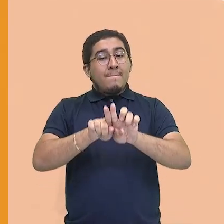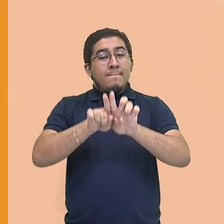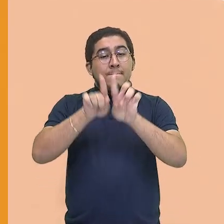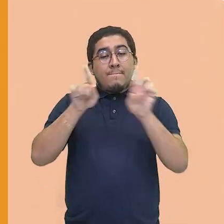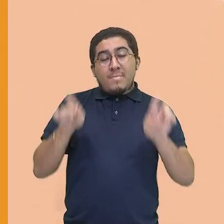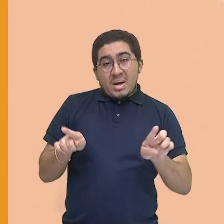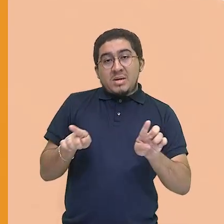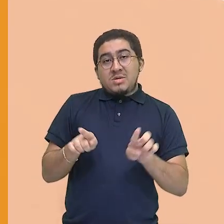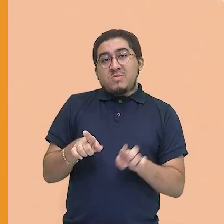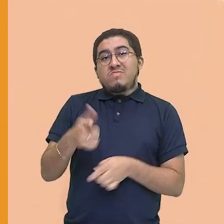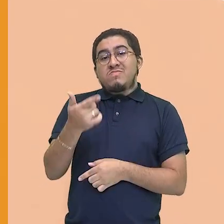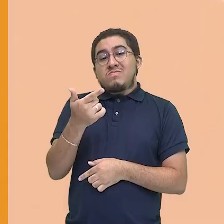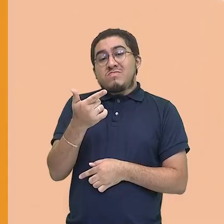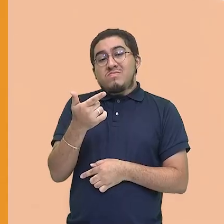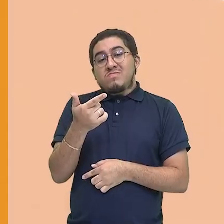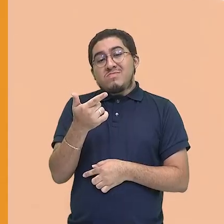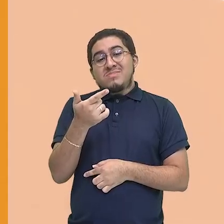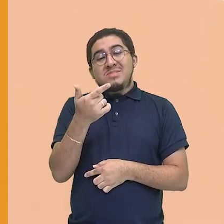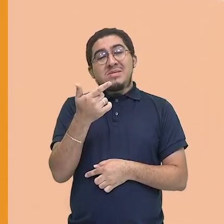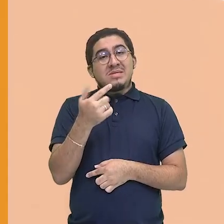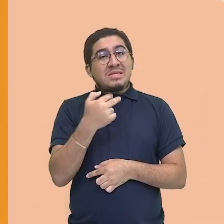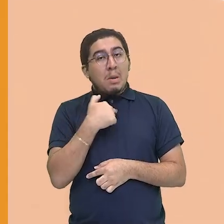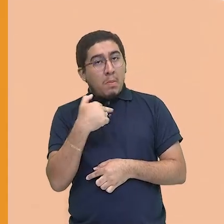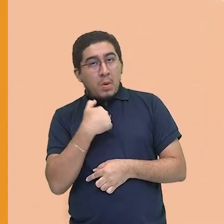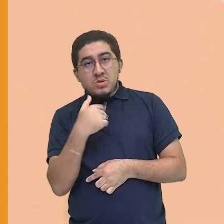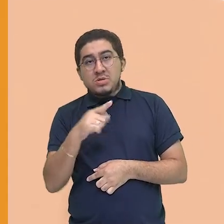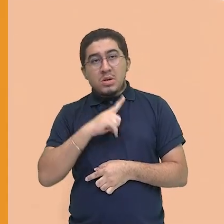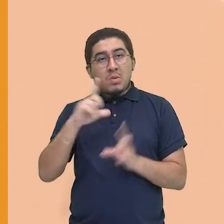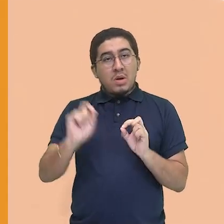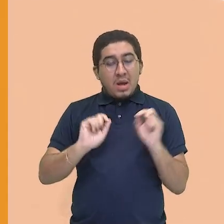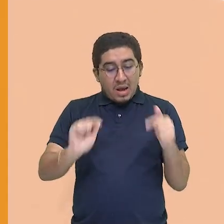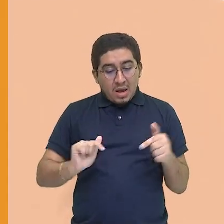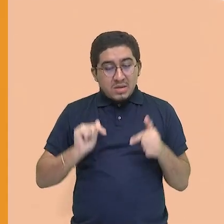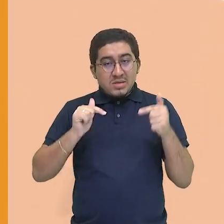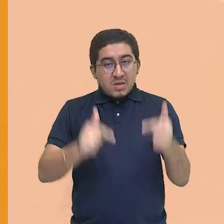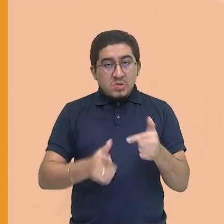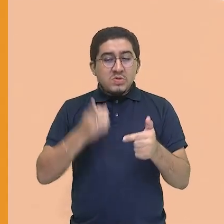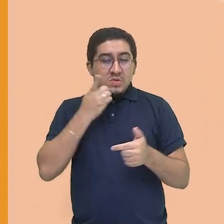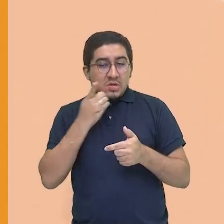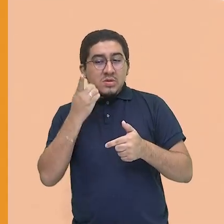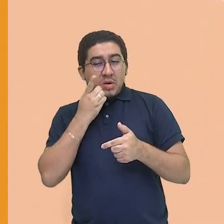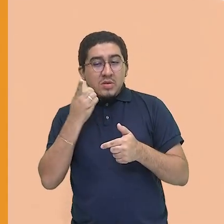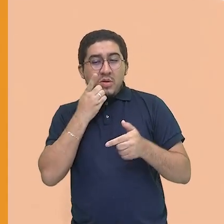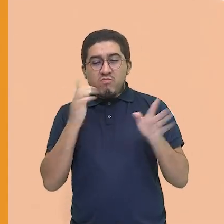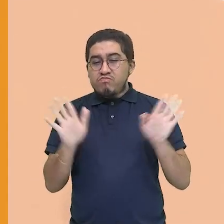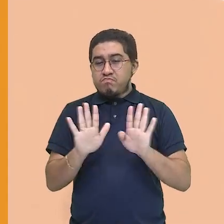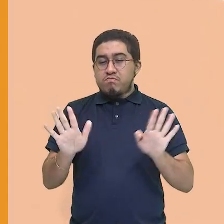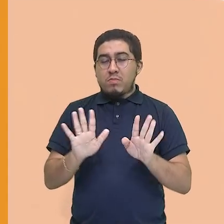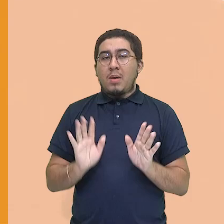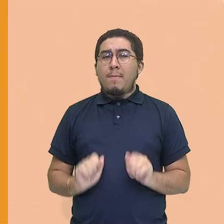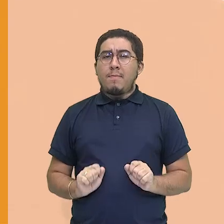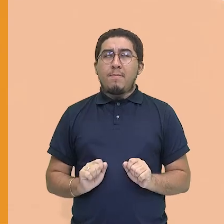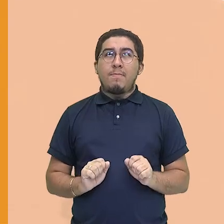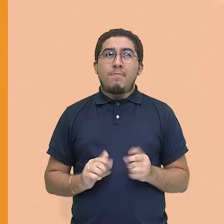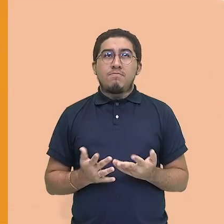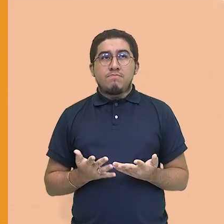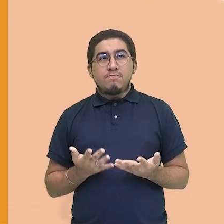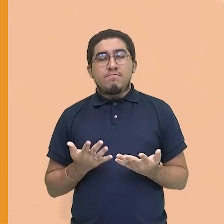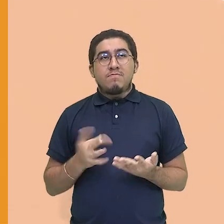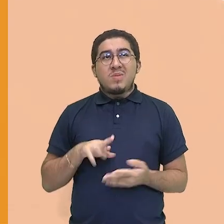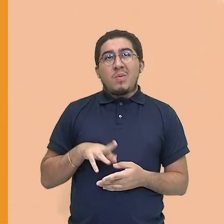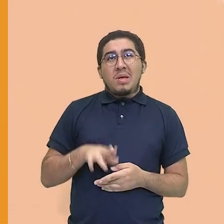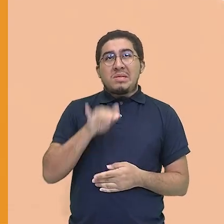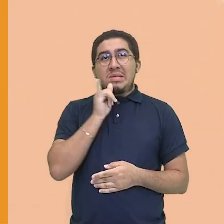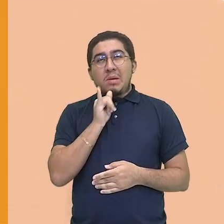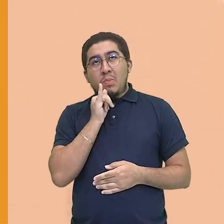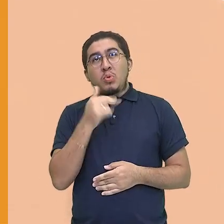mas não podem estar ativamente engajados. Não é que não possam estar.